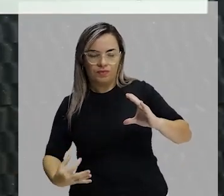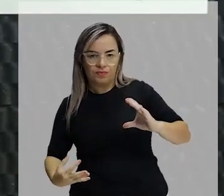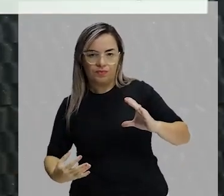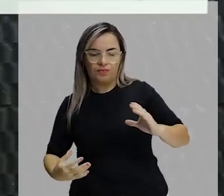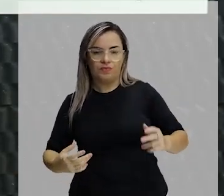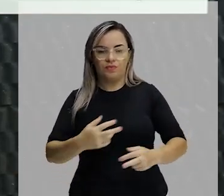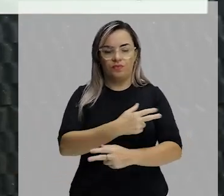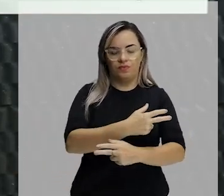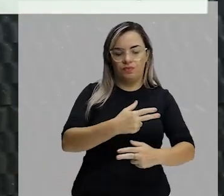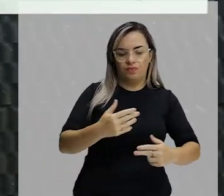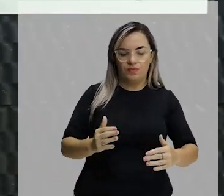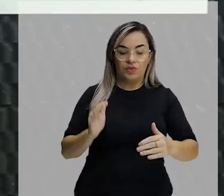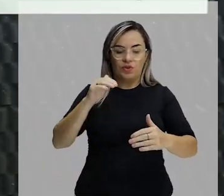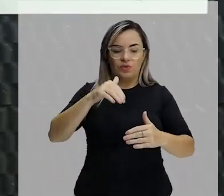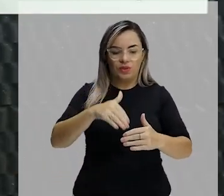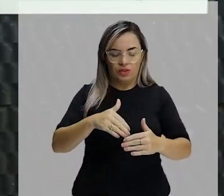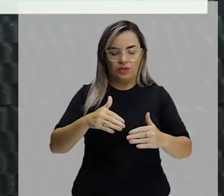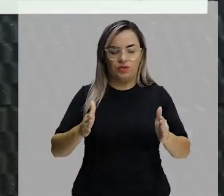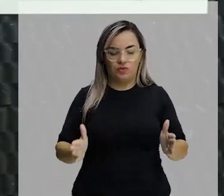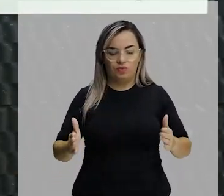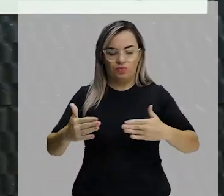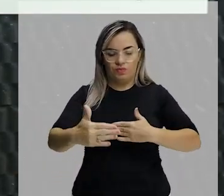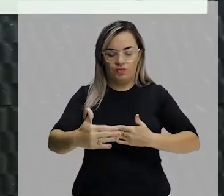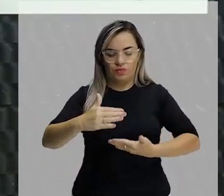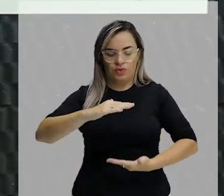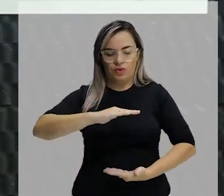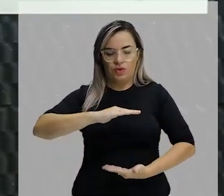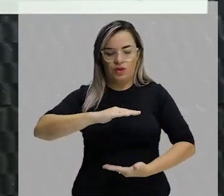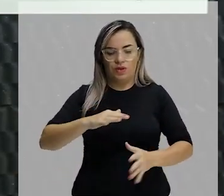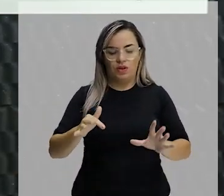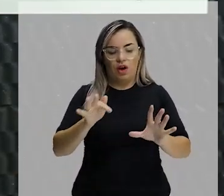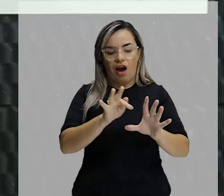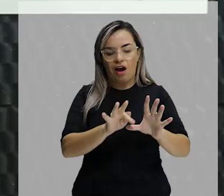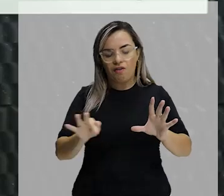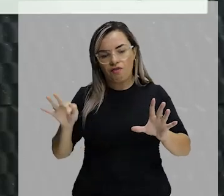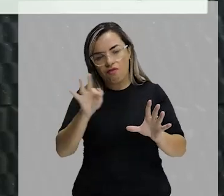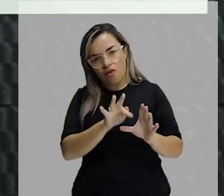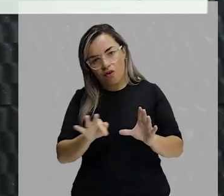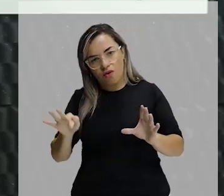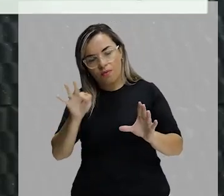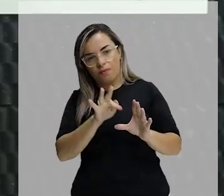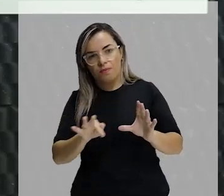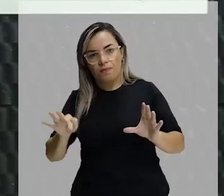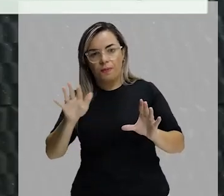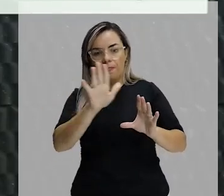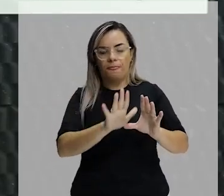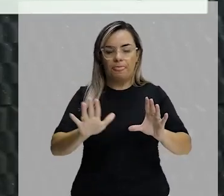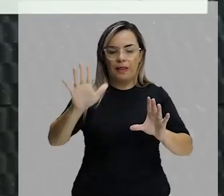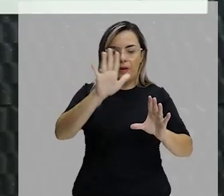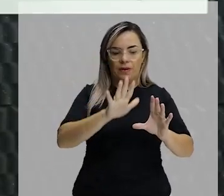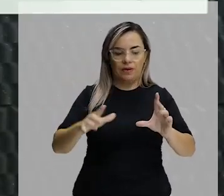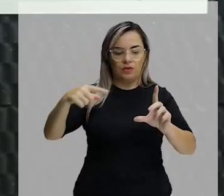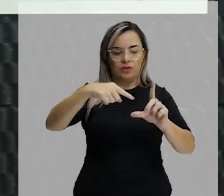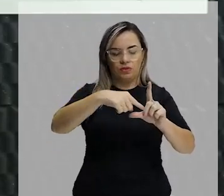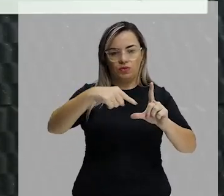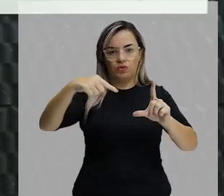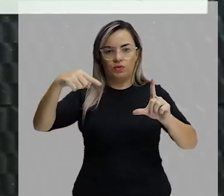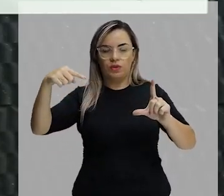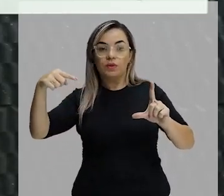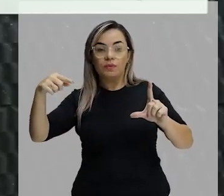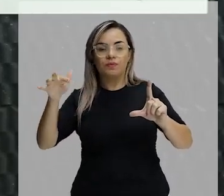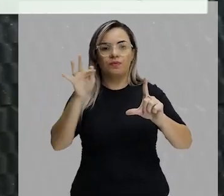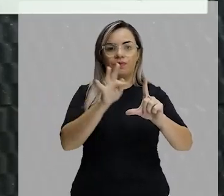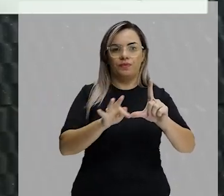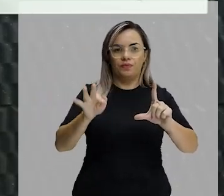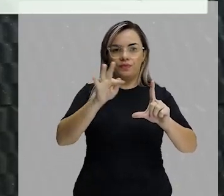que compõem o cubo, qual é a fórmula para calcular a sua área, qual é a fórmula para calcular a sua diagonal, qual é a fórmula para